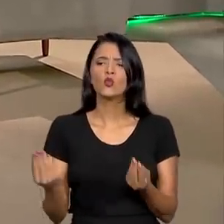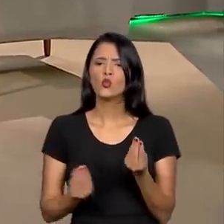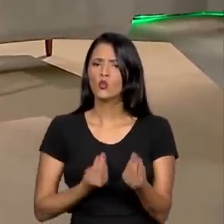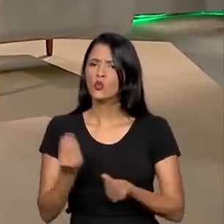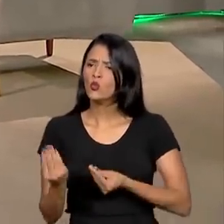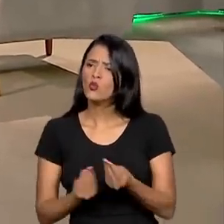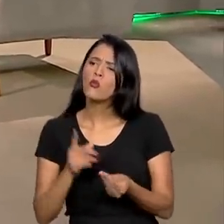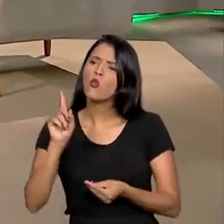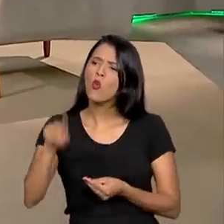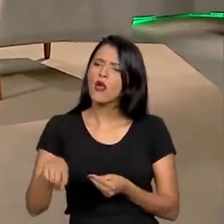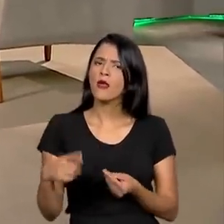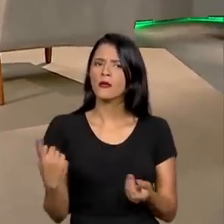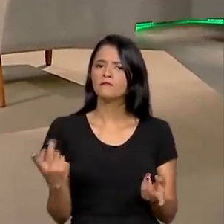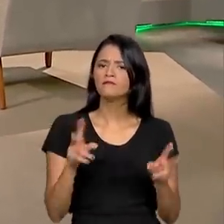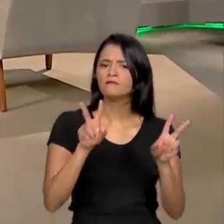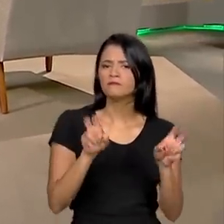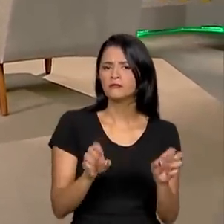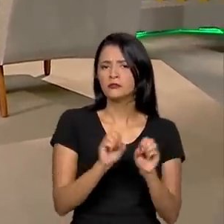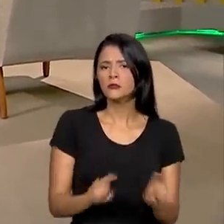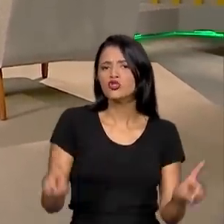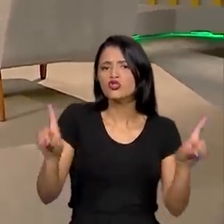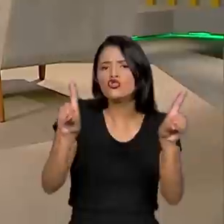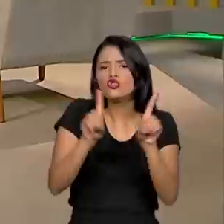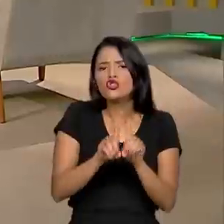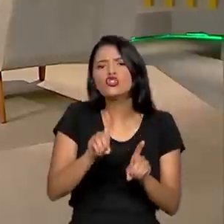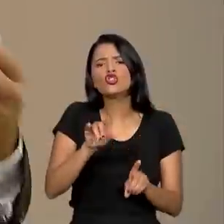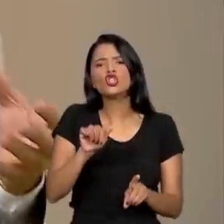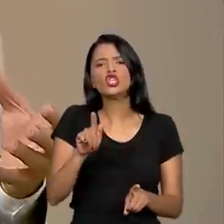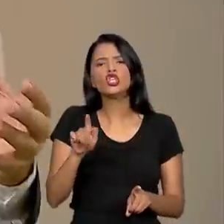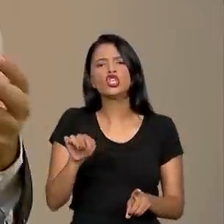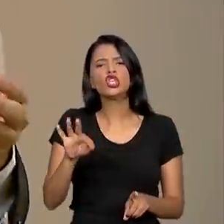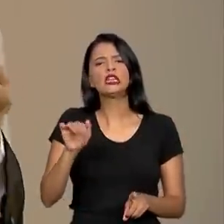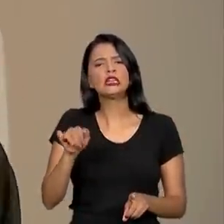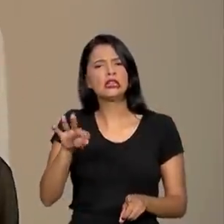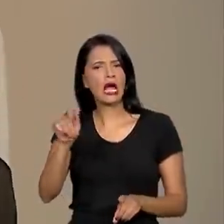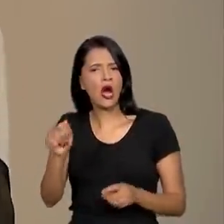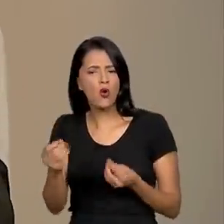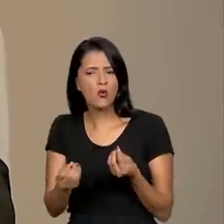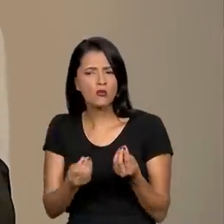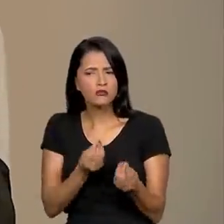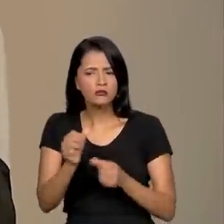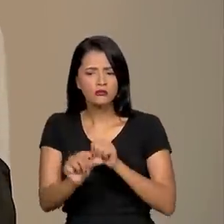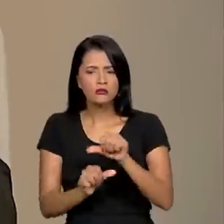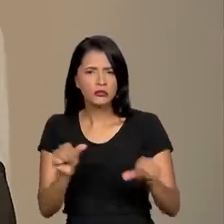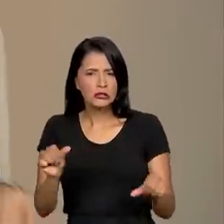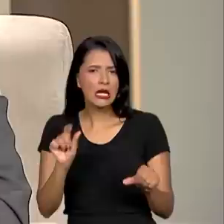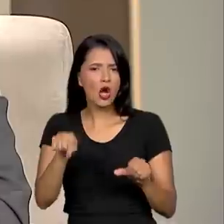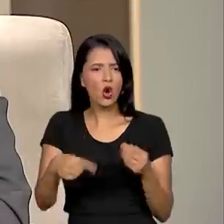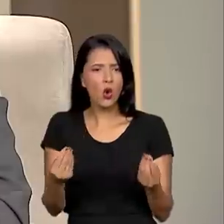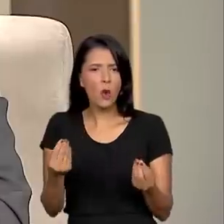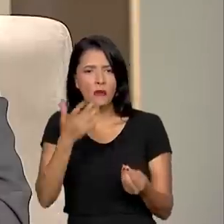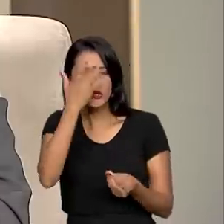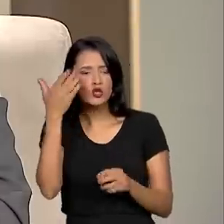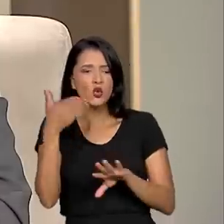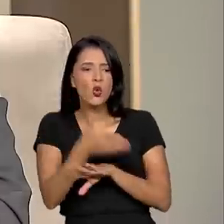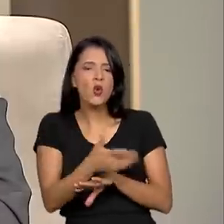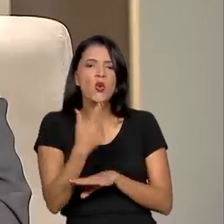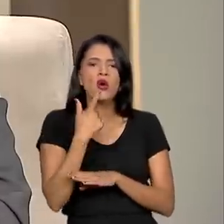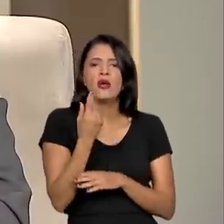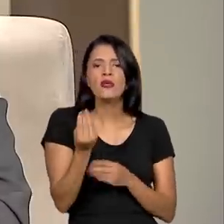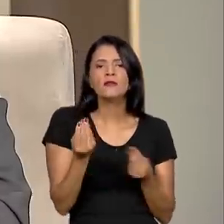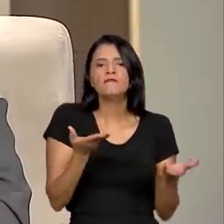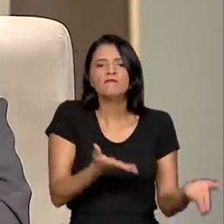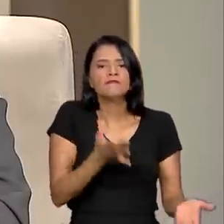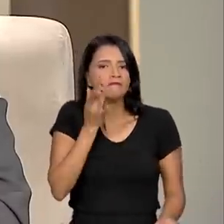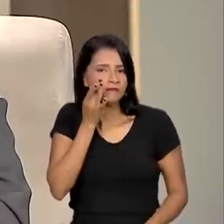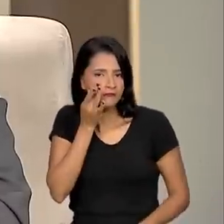questão digital vem mudar um pouco essa relação presencial das pessoas irem aos museus? A pandemia foi